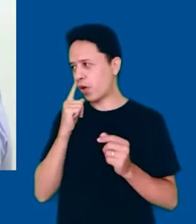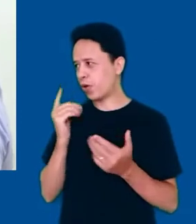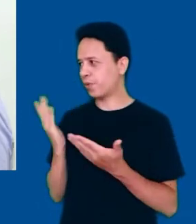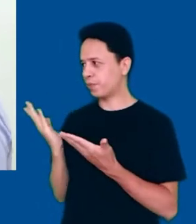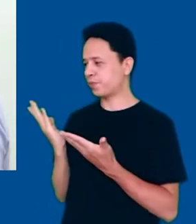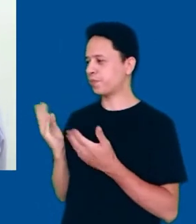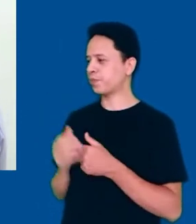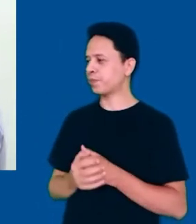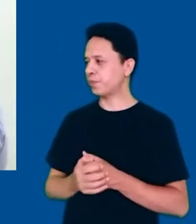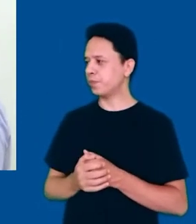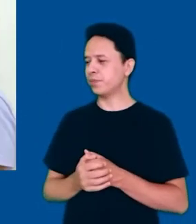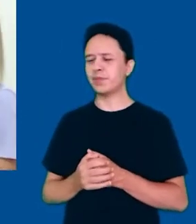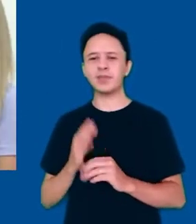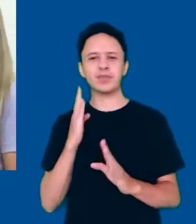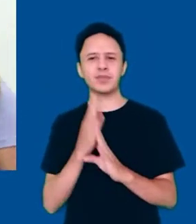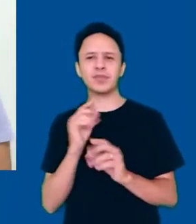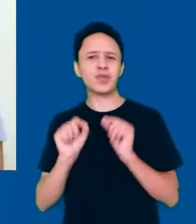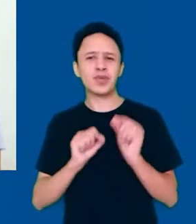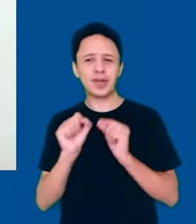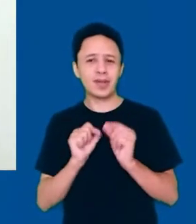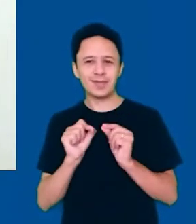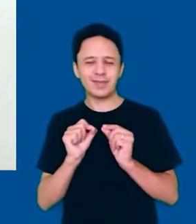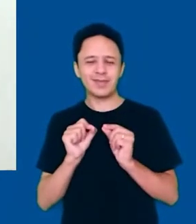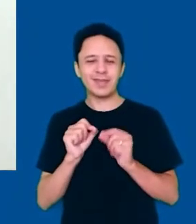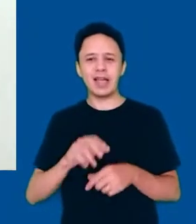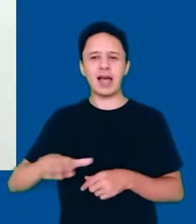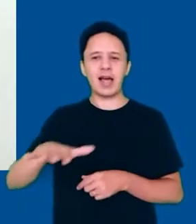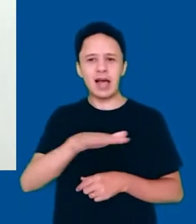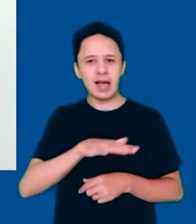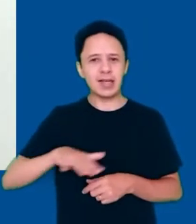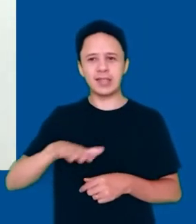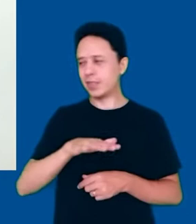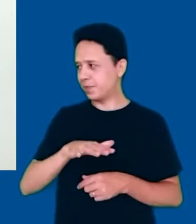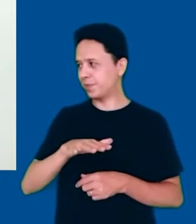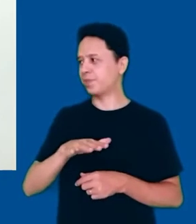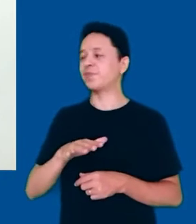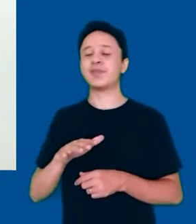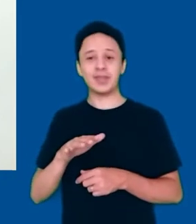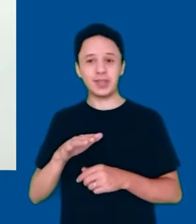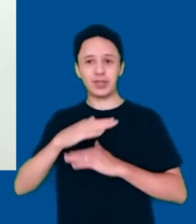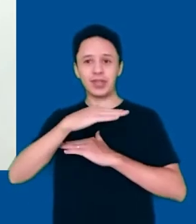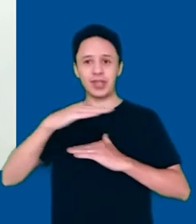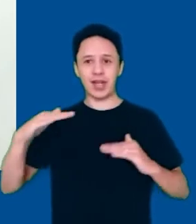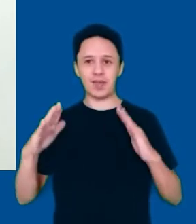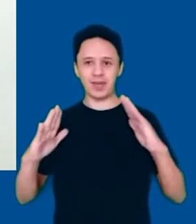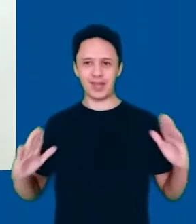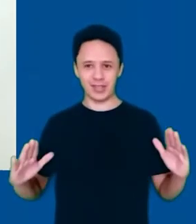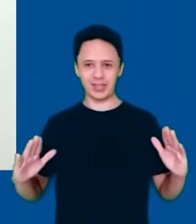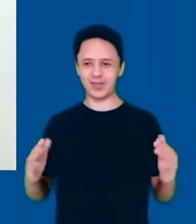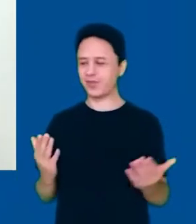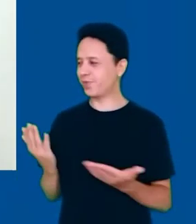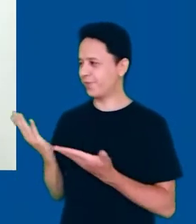pra cima aqui que não vai caber. Eu cheguei em quê? Eu cheguei, então, na área do trapézio,